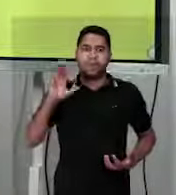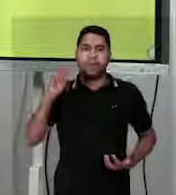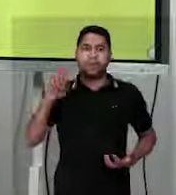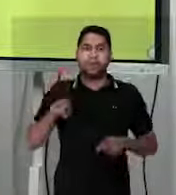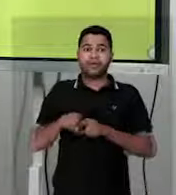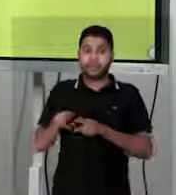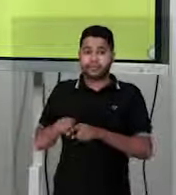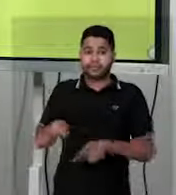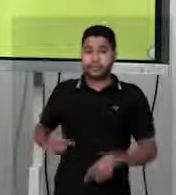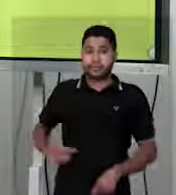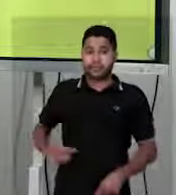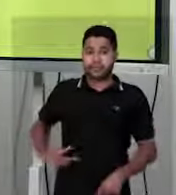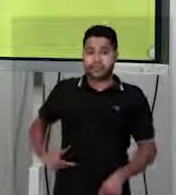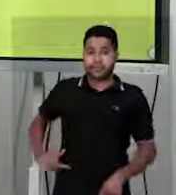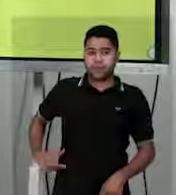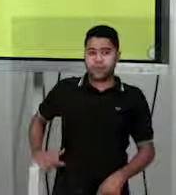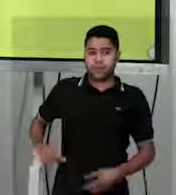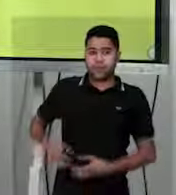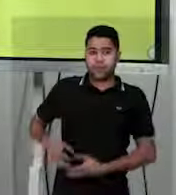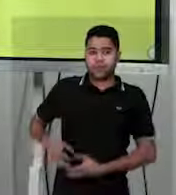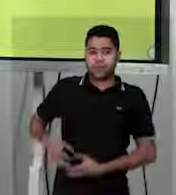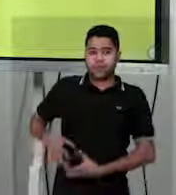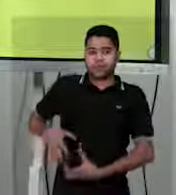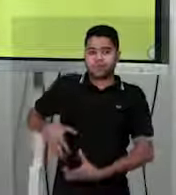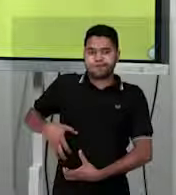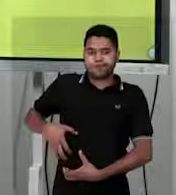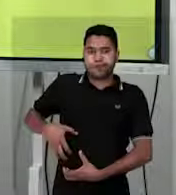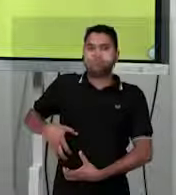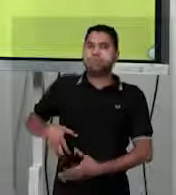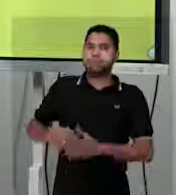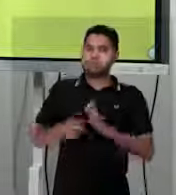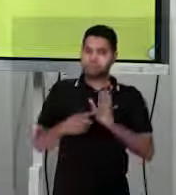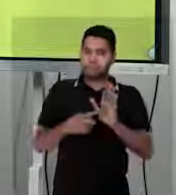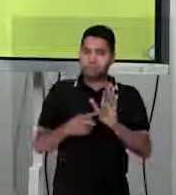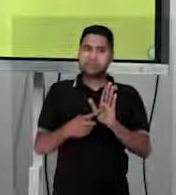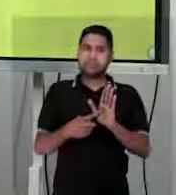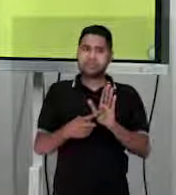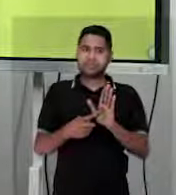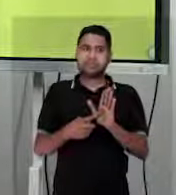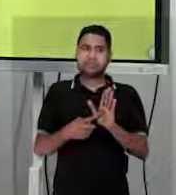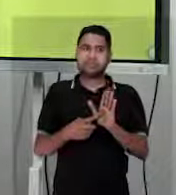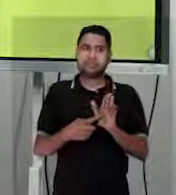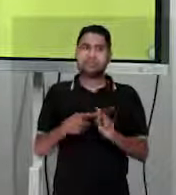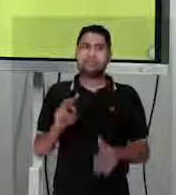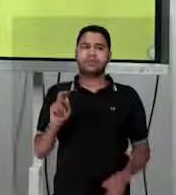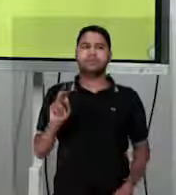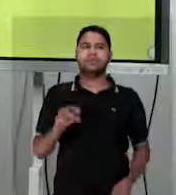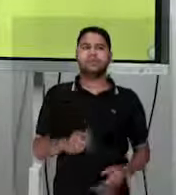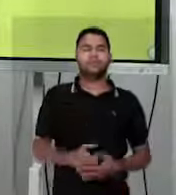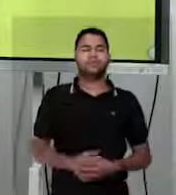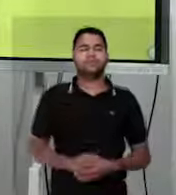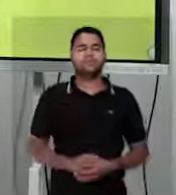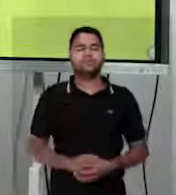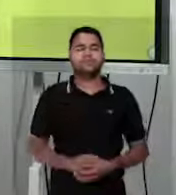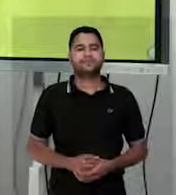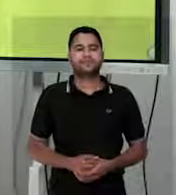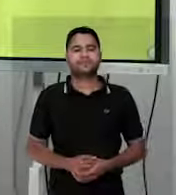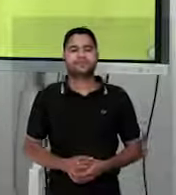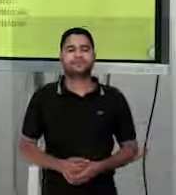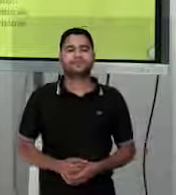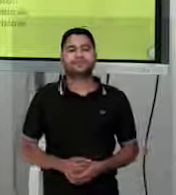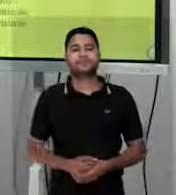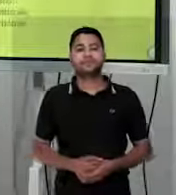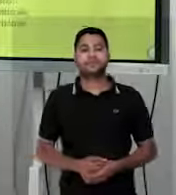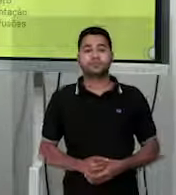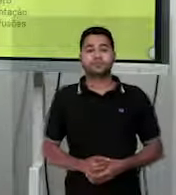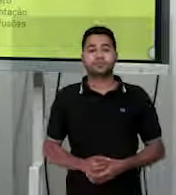fígado aumentado. Nessa imagem fica bem claro uma hepatoesplenomegalia.